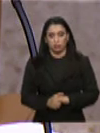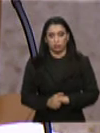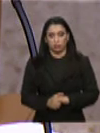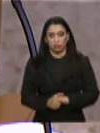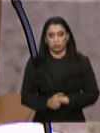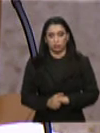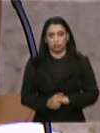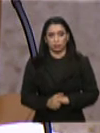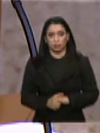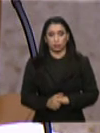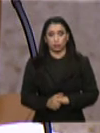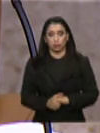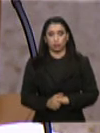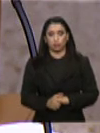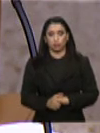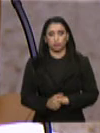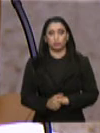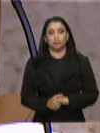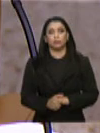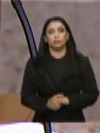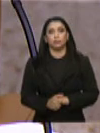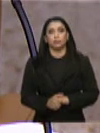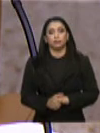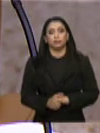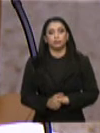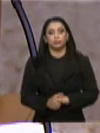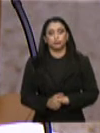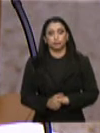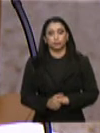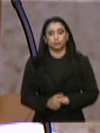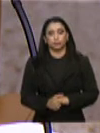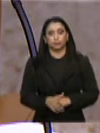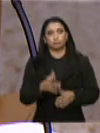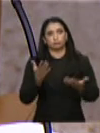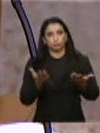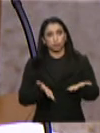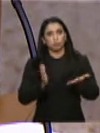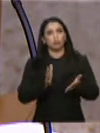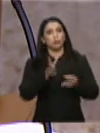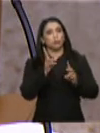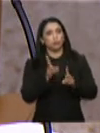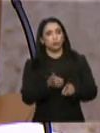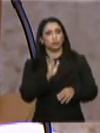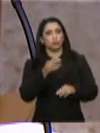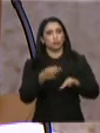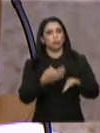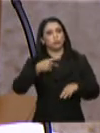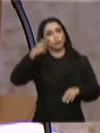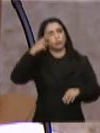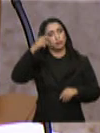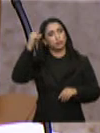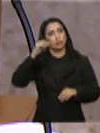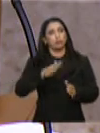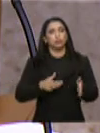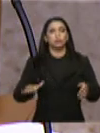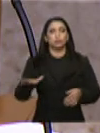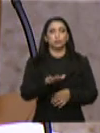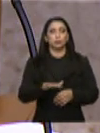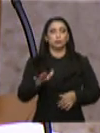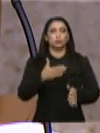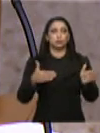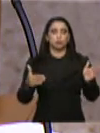recurso extraordinário sob a relatoria do ministro Luiz Roberto, todos nós, inclusive eu,